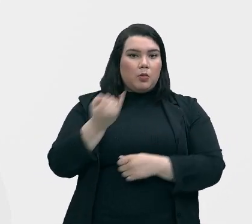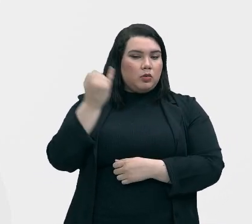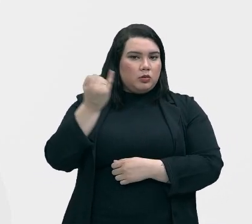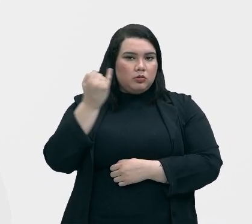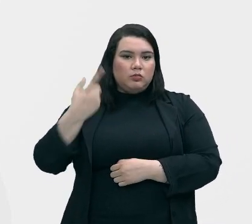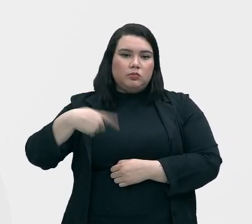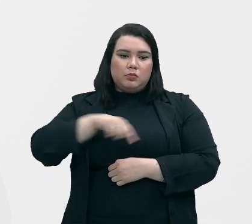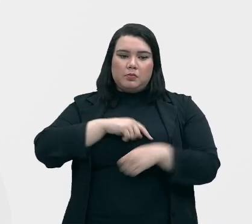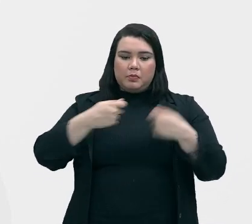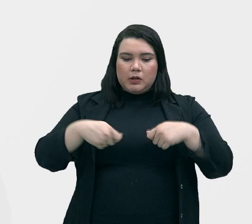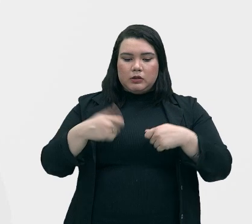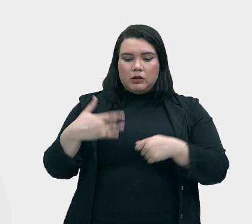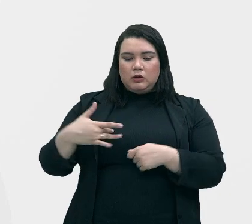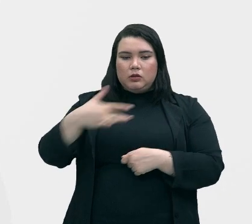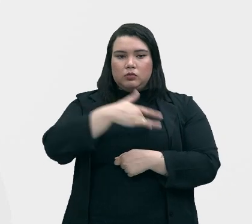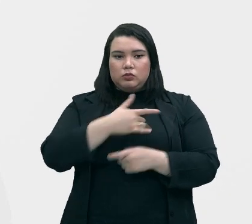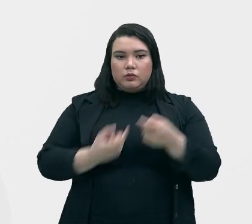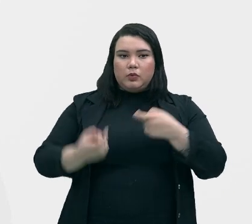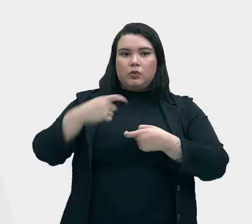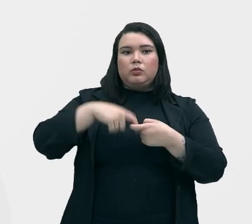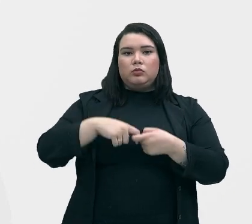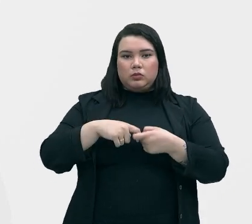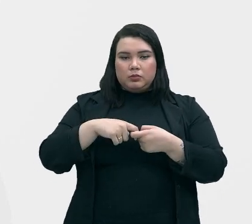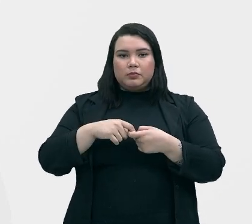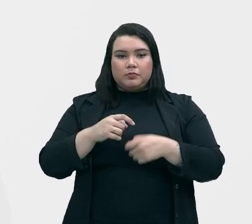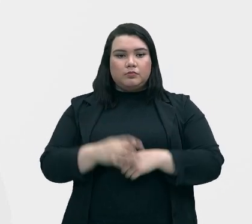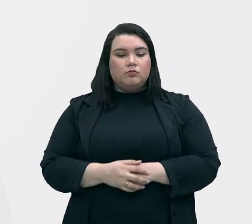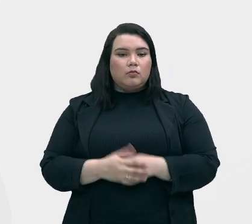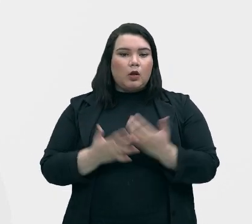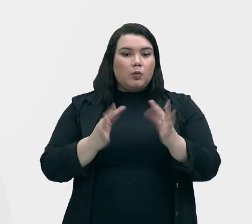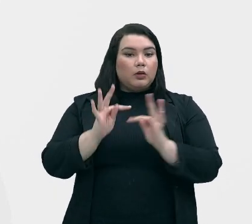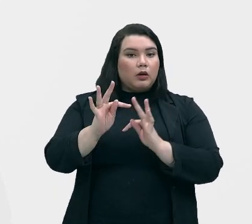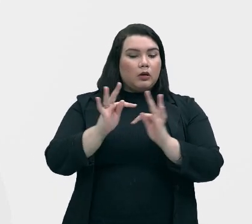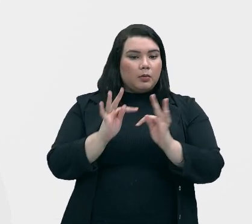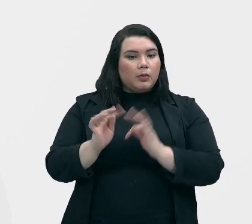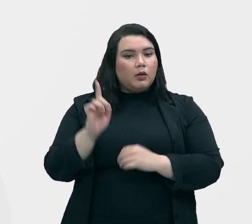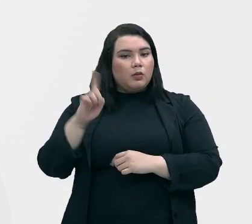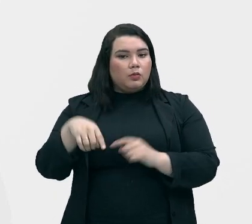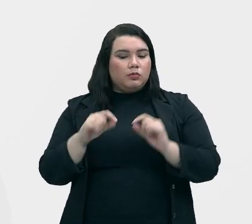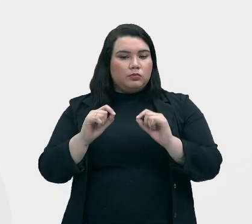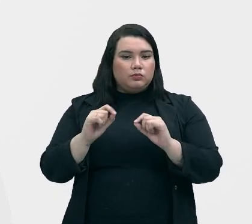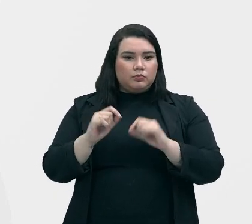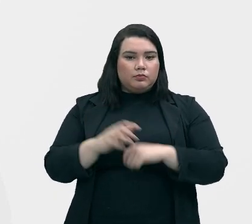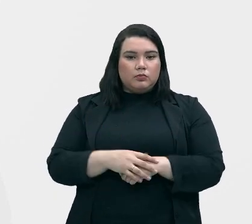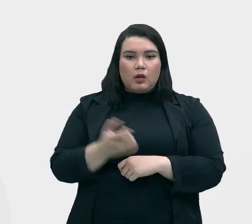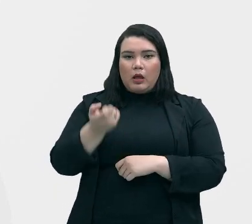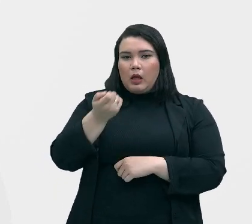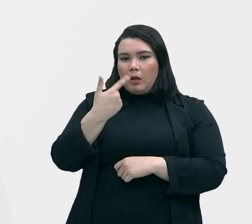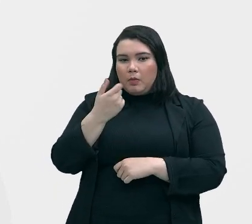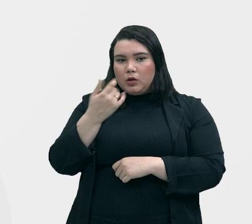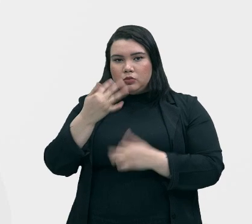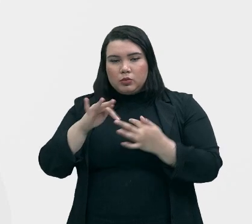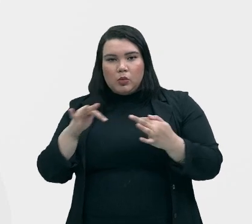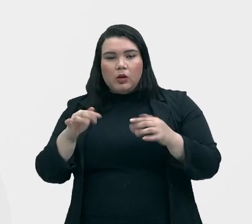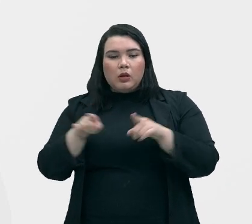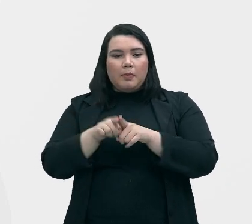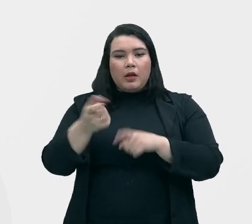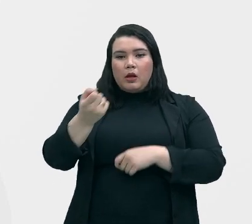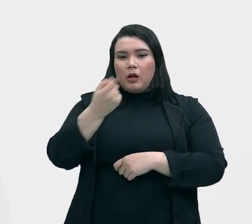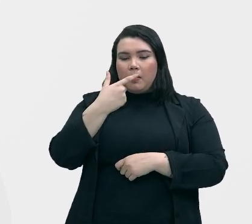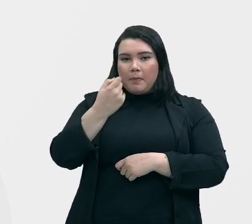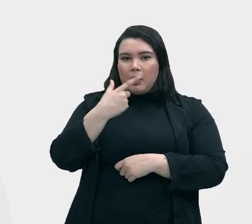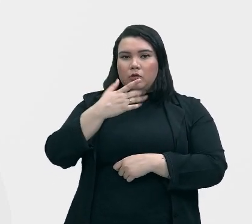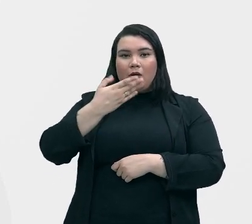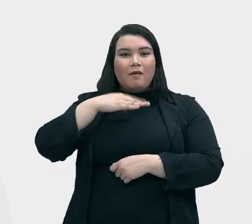possa se recuperar, o organismo possa se recuperar. O tratamento geralmente é feito com analgésicos e antitérmicos, os